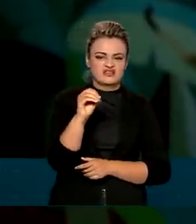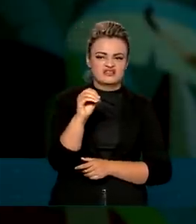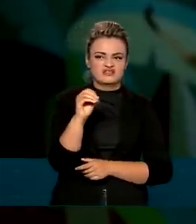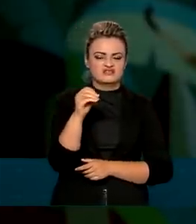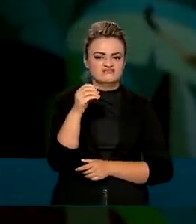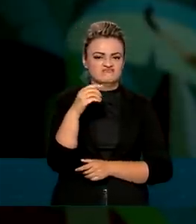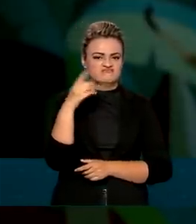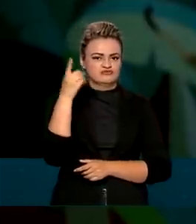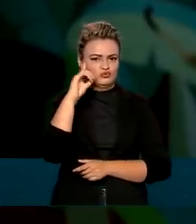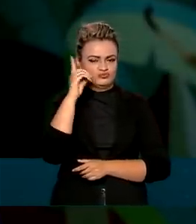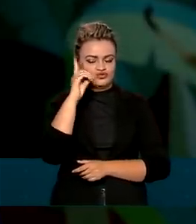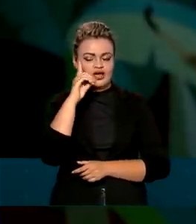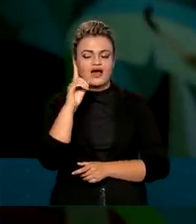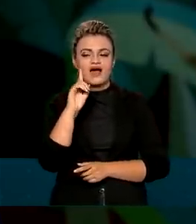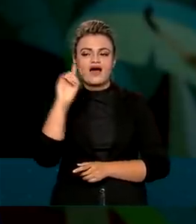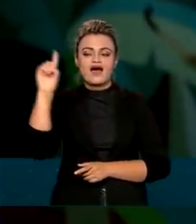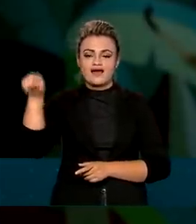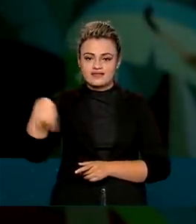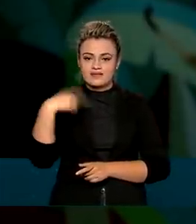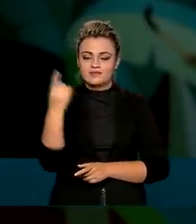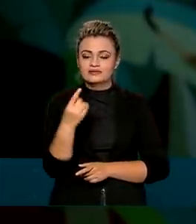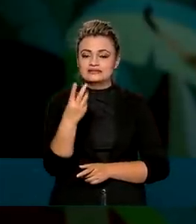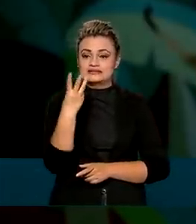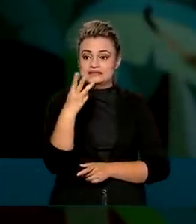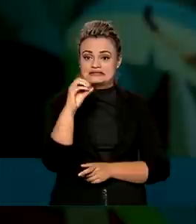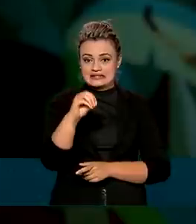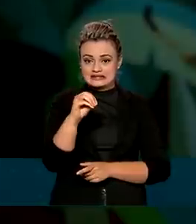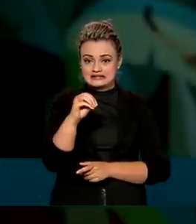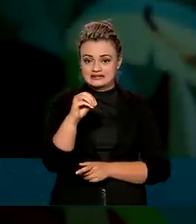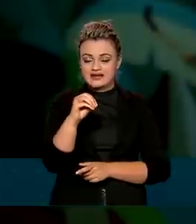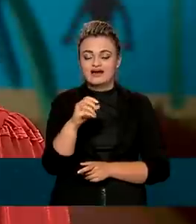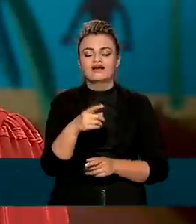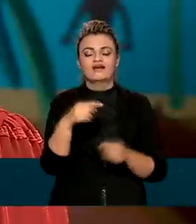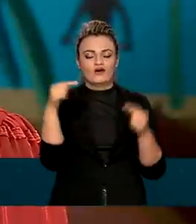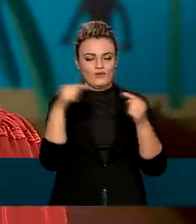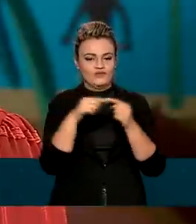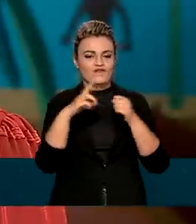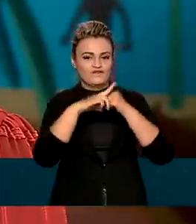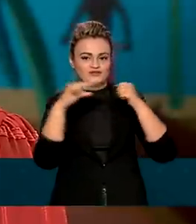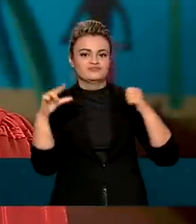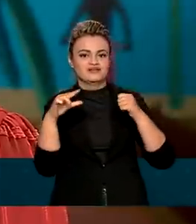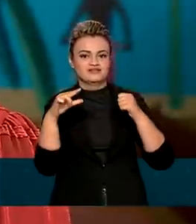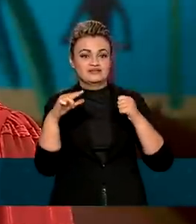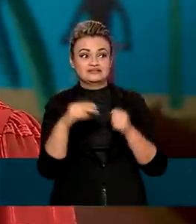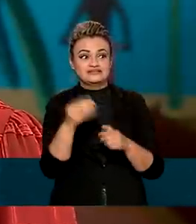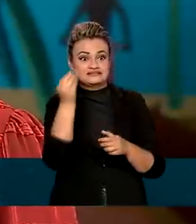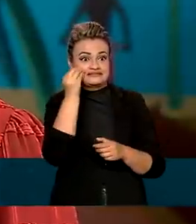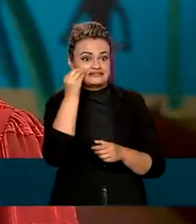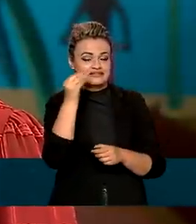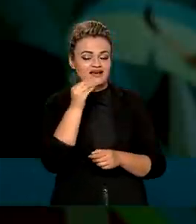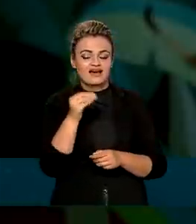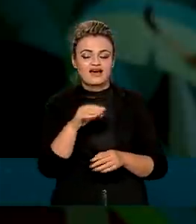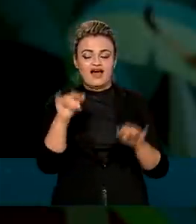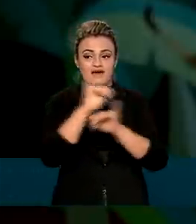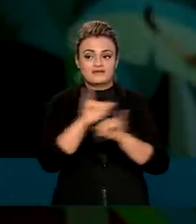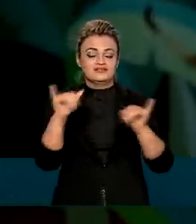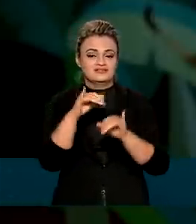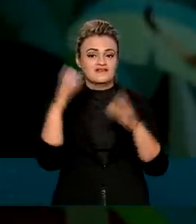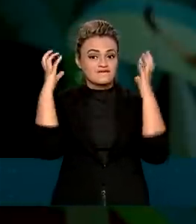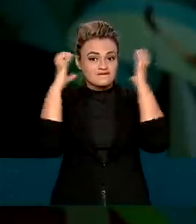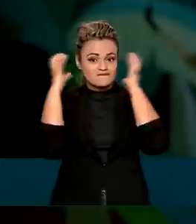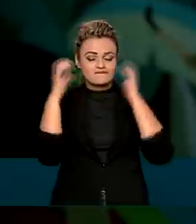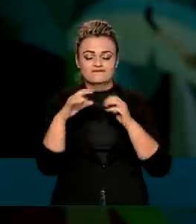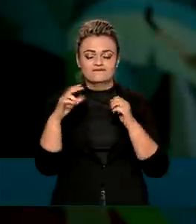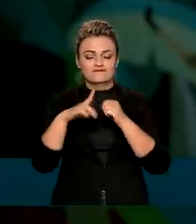70 por dia e de Boa noite 30 apenas entro na voz do Brasil então uma briga para você entrar na vó do Brasil que